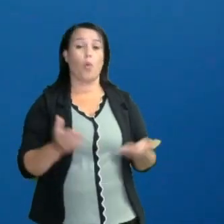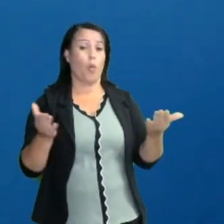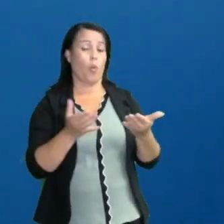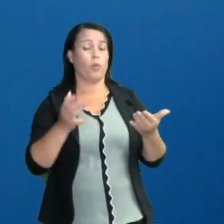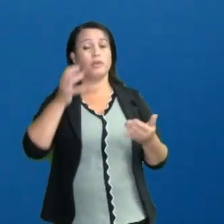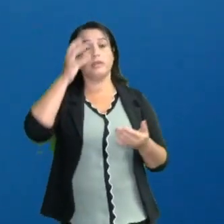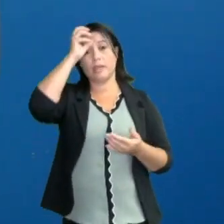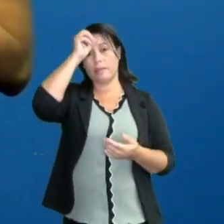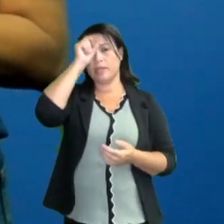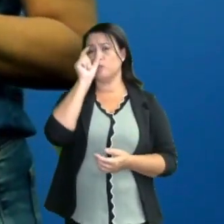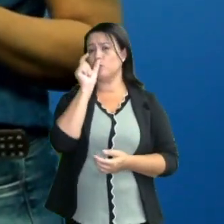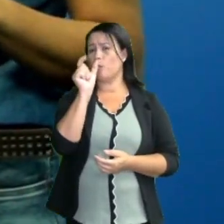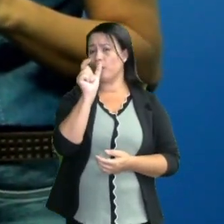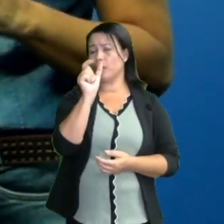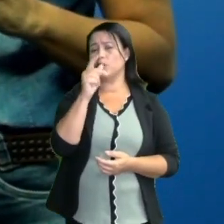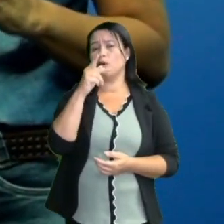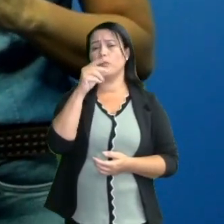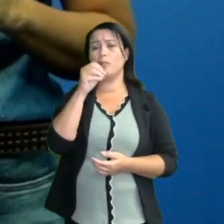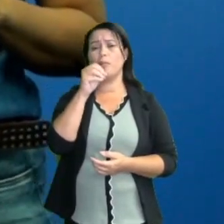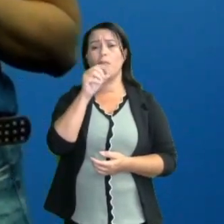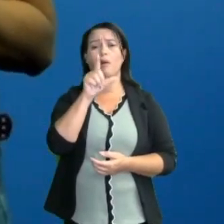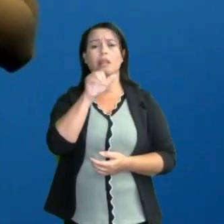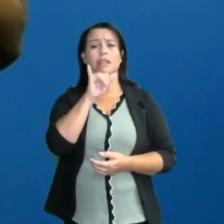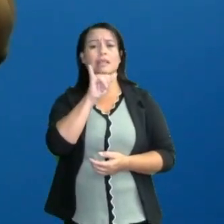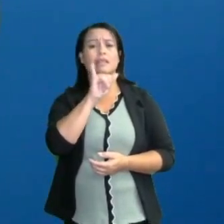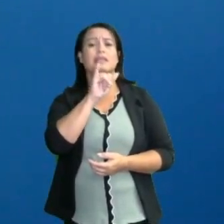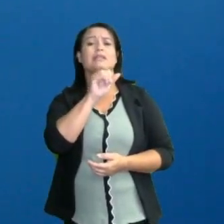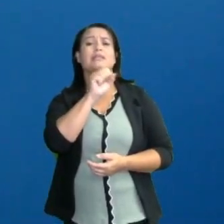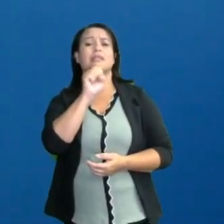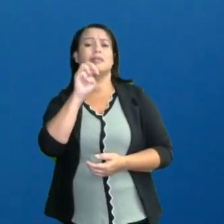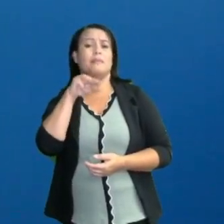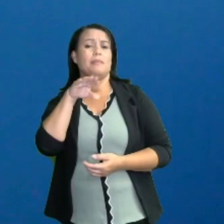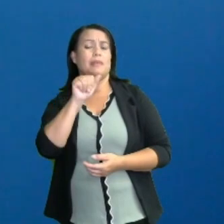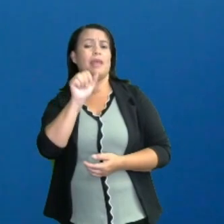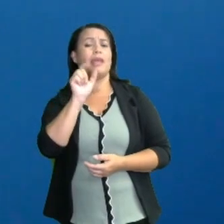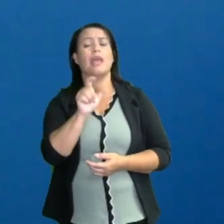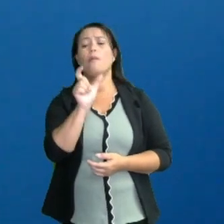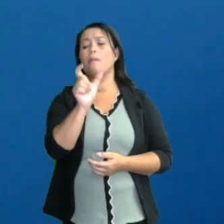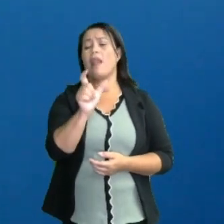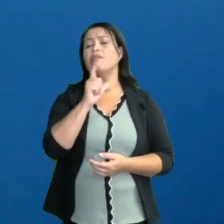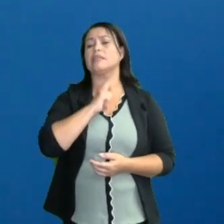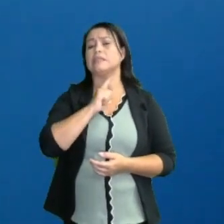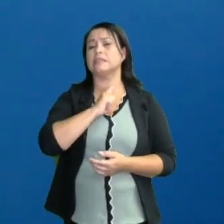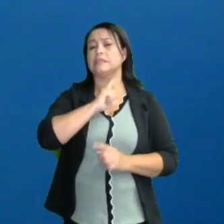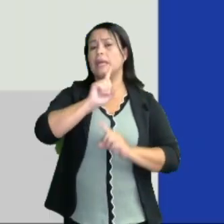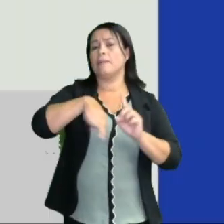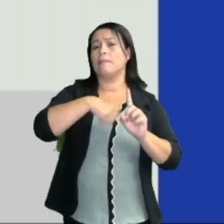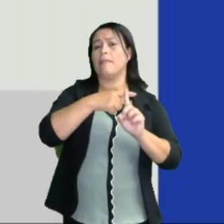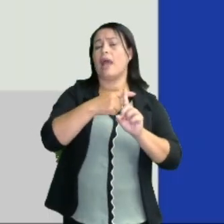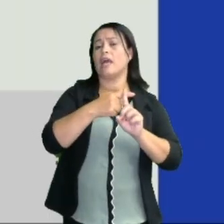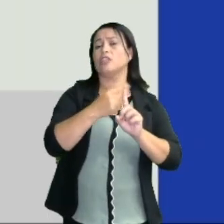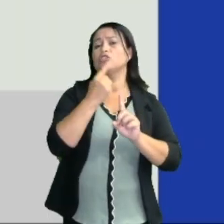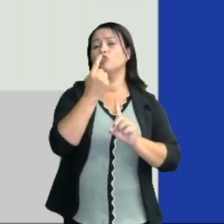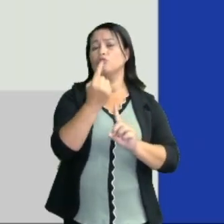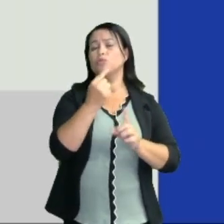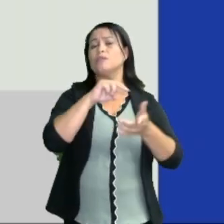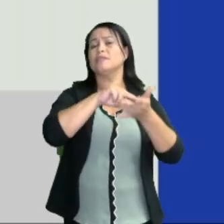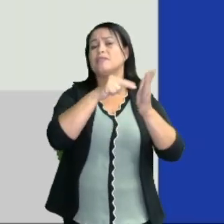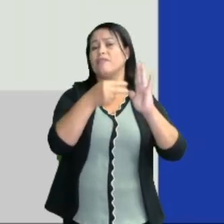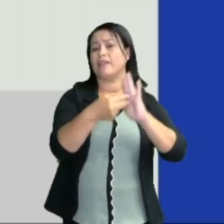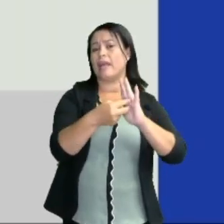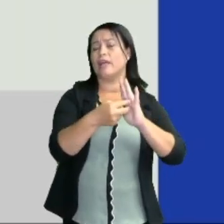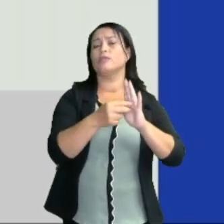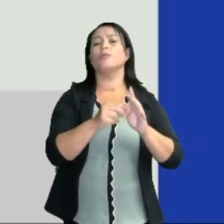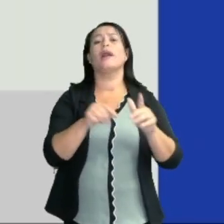Hoje nós aprendemos um pouquinho sobre polissemia, tá? Que é uma palavra que possui mais de um sentido E